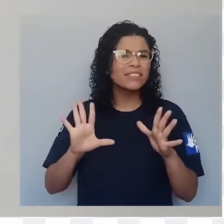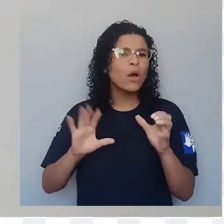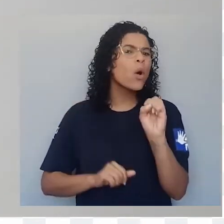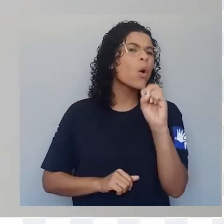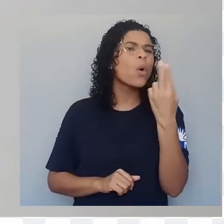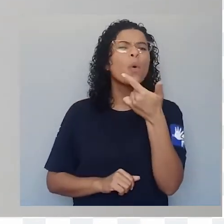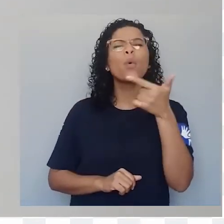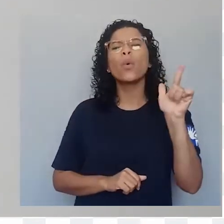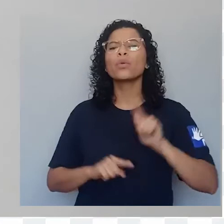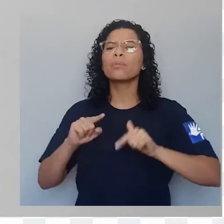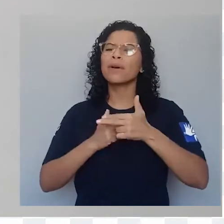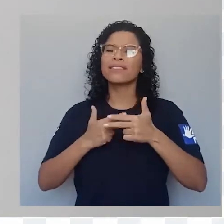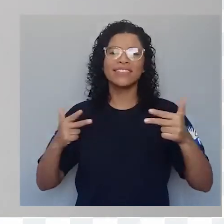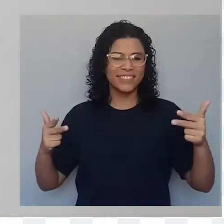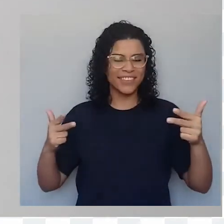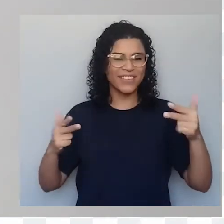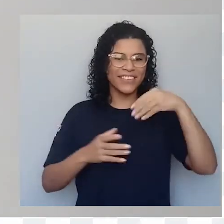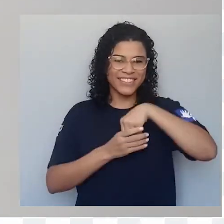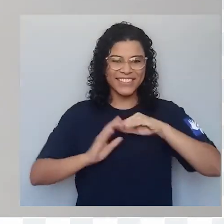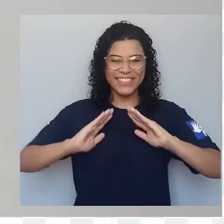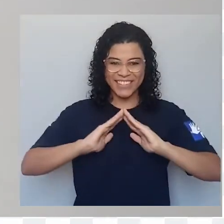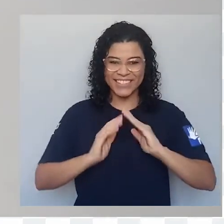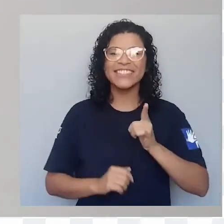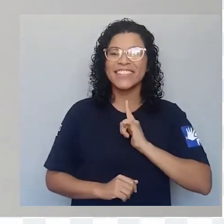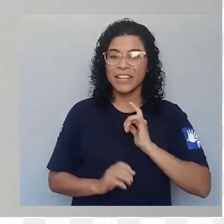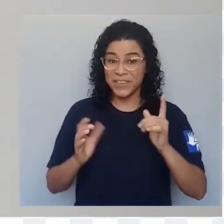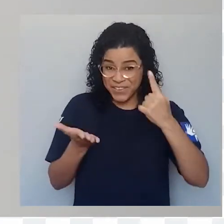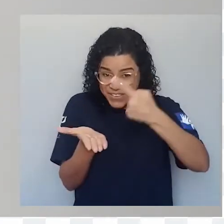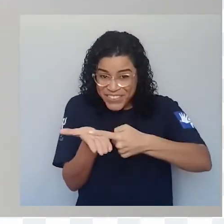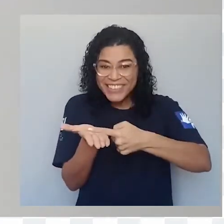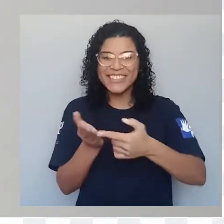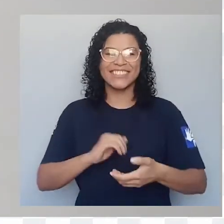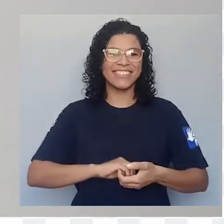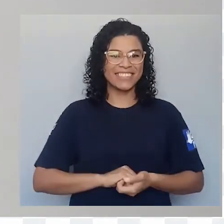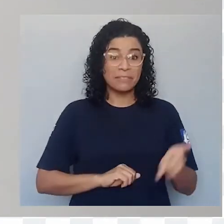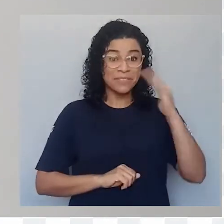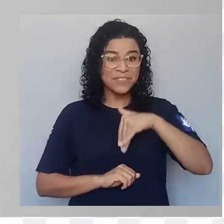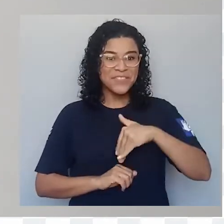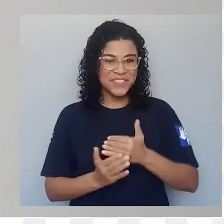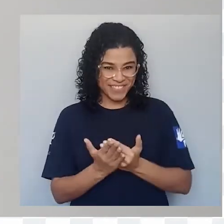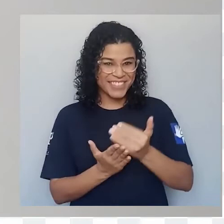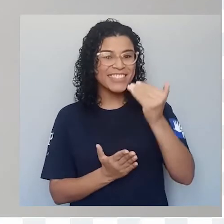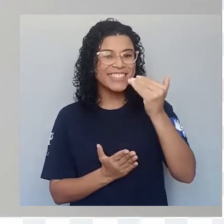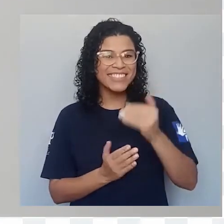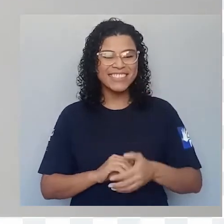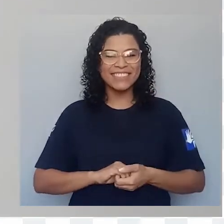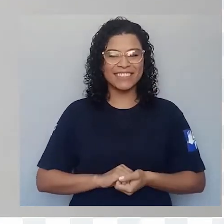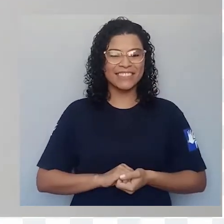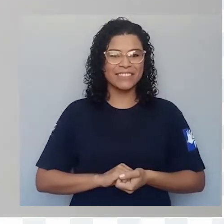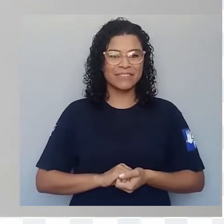Se não, pode ser qualquer um que você tiver aí em casa. Combinado? Vamos lá? Eu